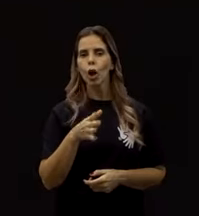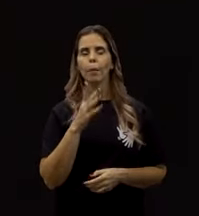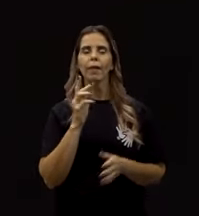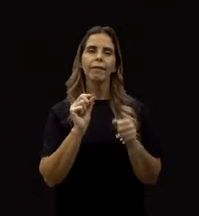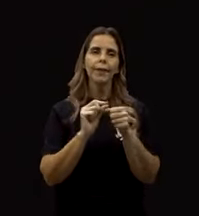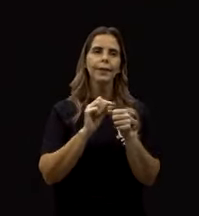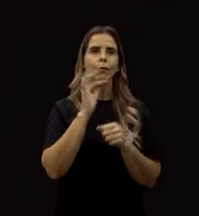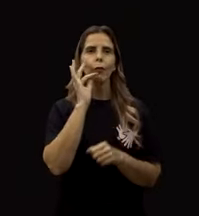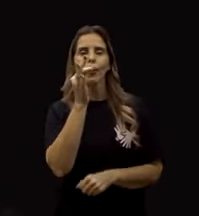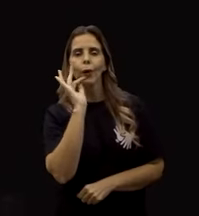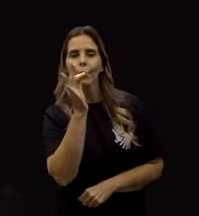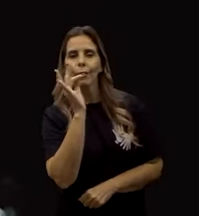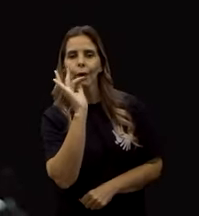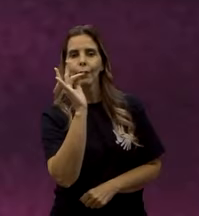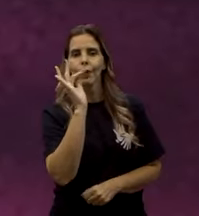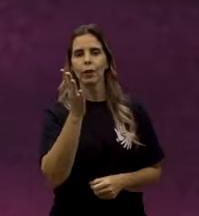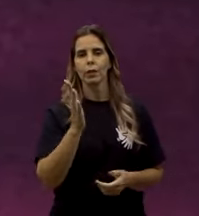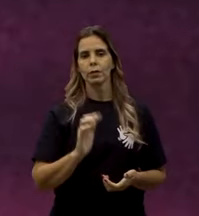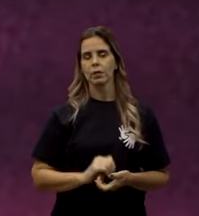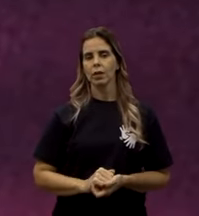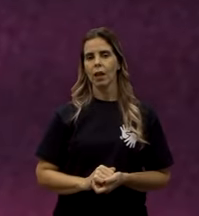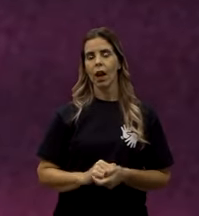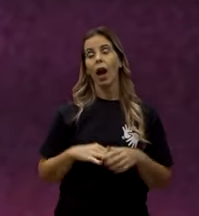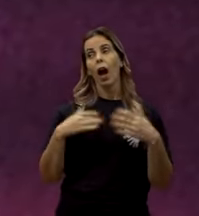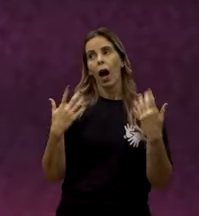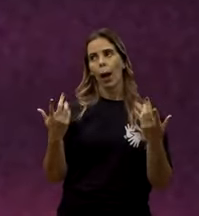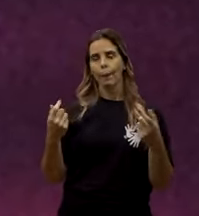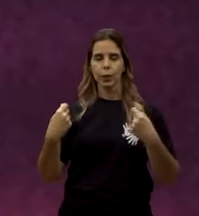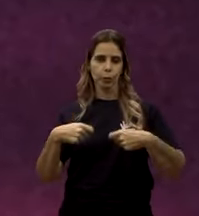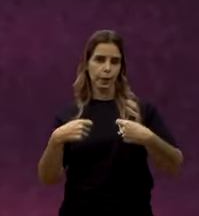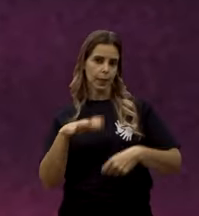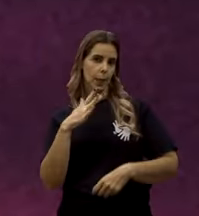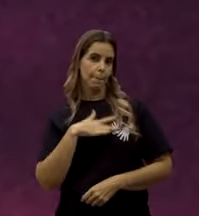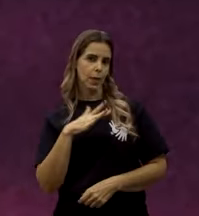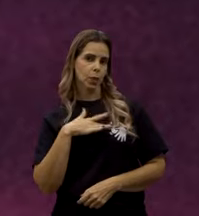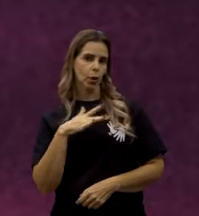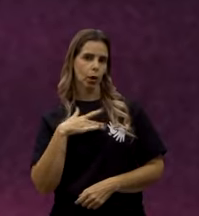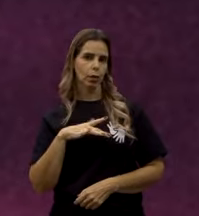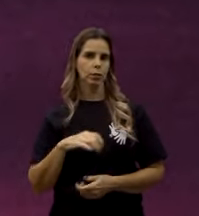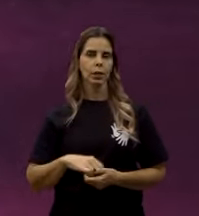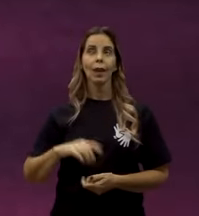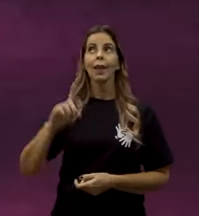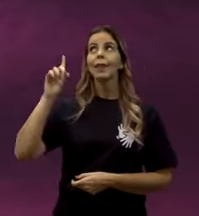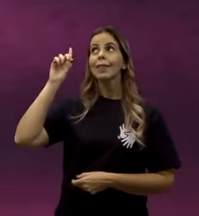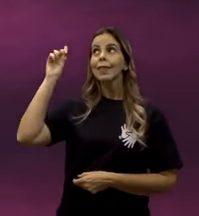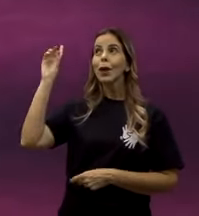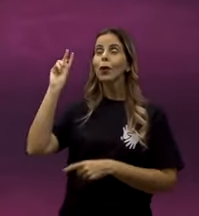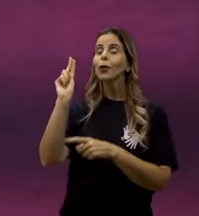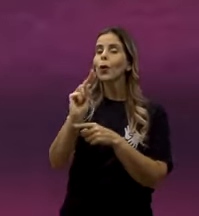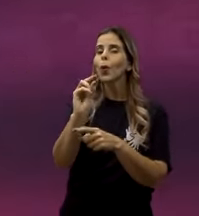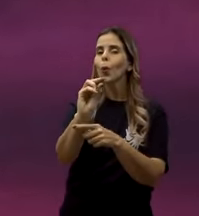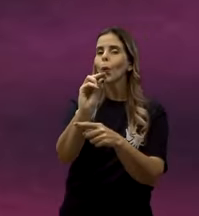destilar veneno ah pastor mas tem que ter misericórdia você não é Deus filho deixa Deus tratar essa pessoa